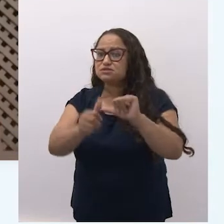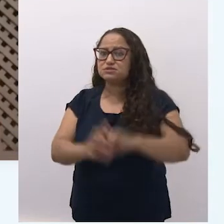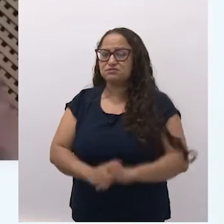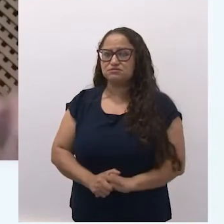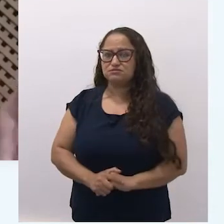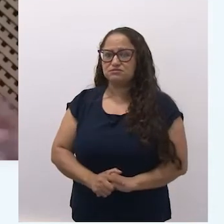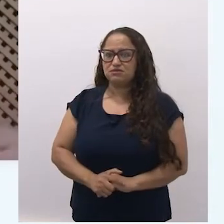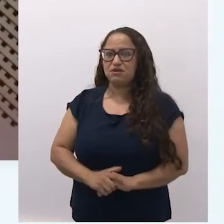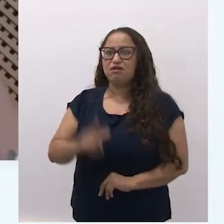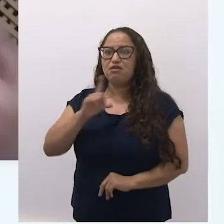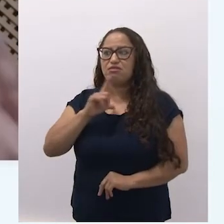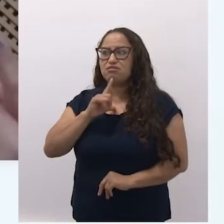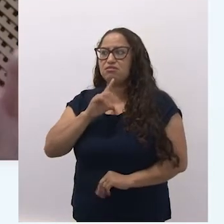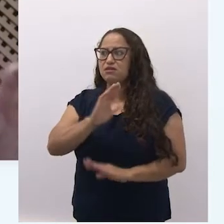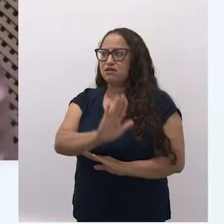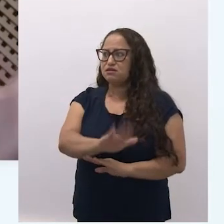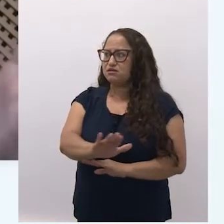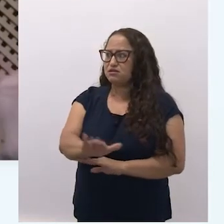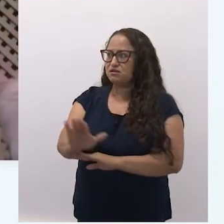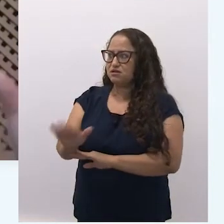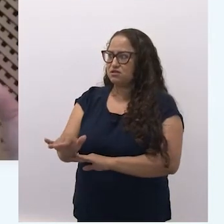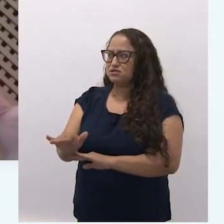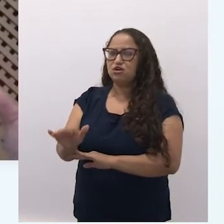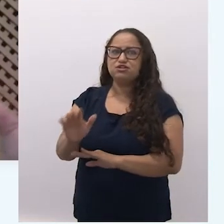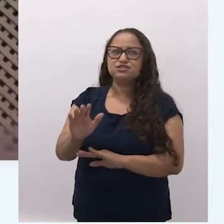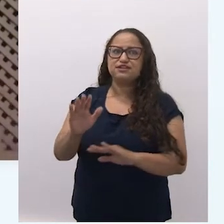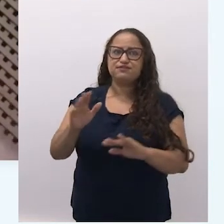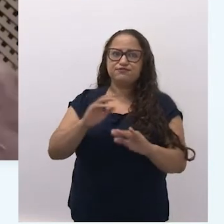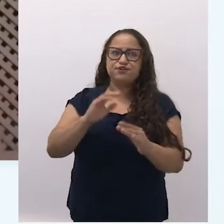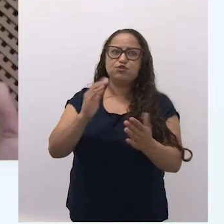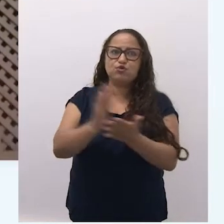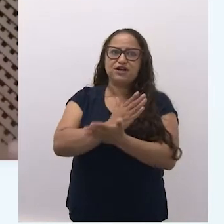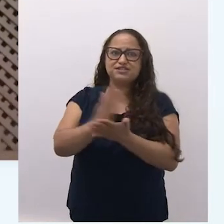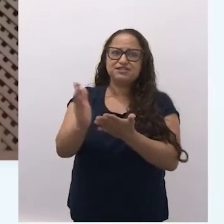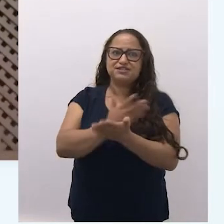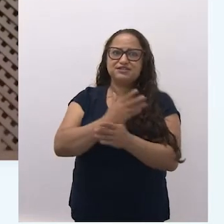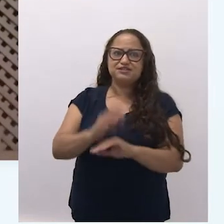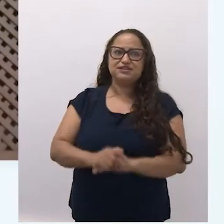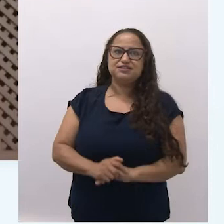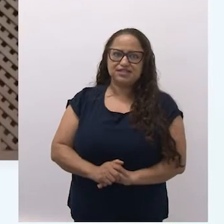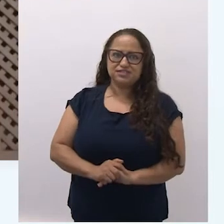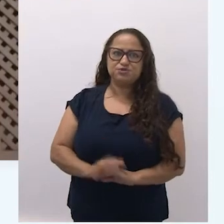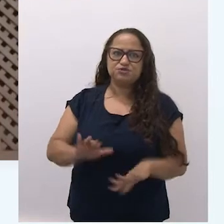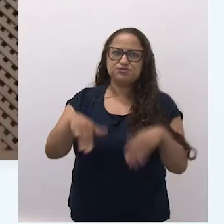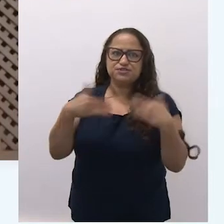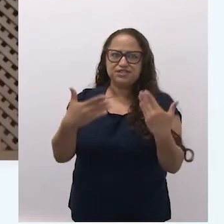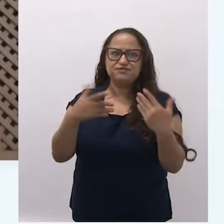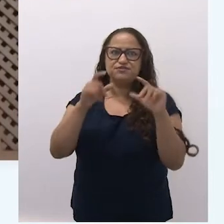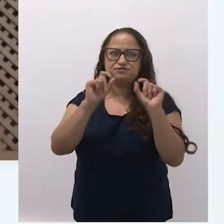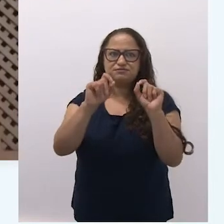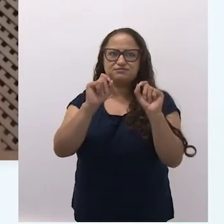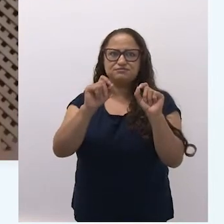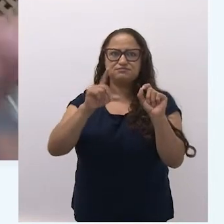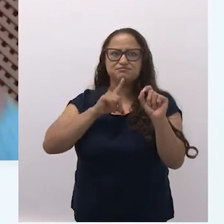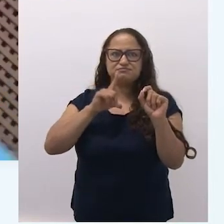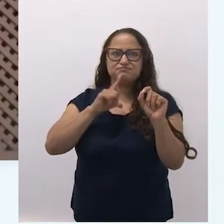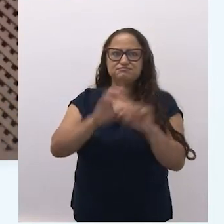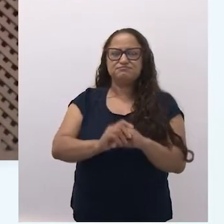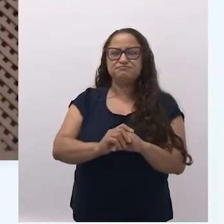que saíram, às vezes, de um professor, 2 ou 3 professores, depende de cada escola, né?